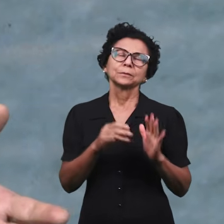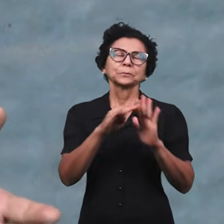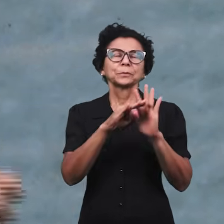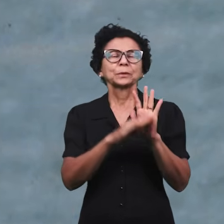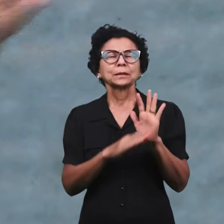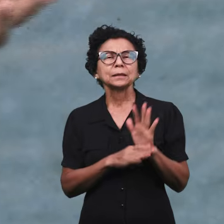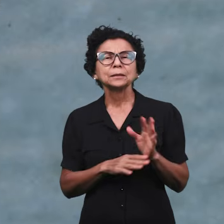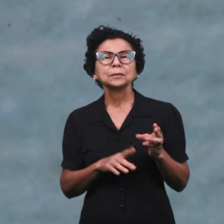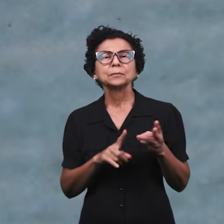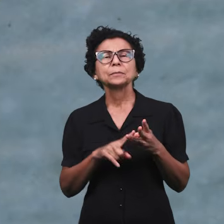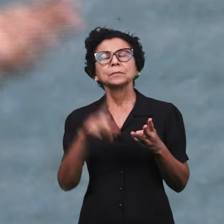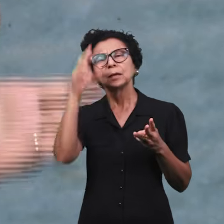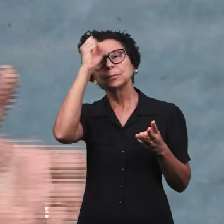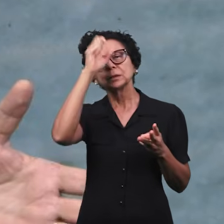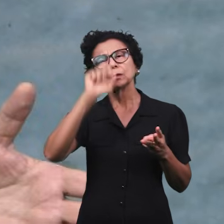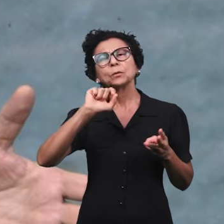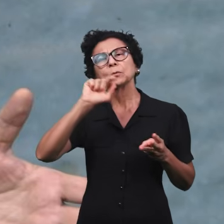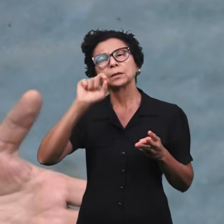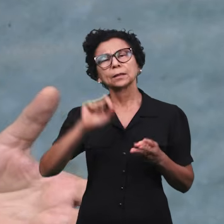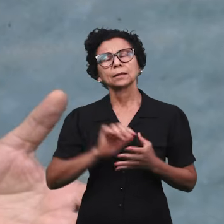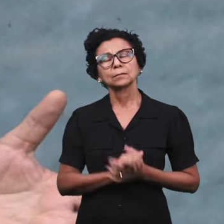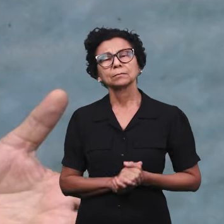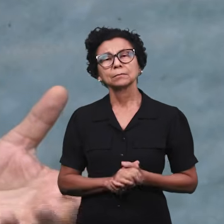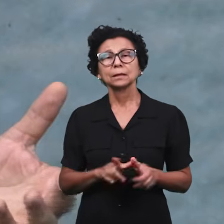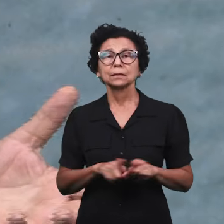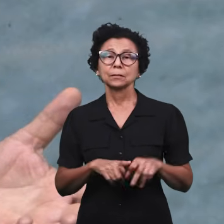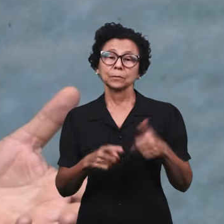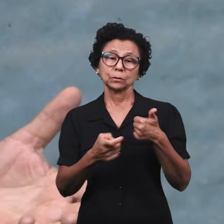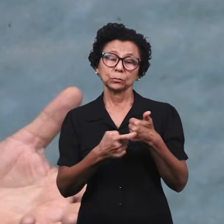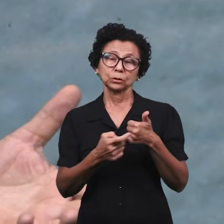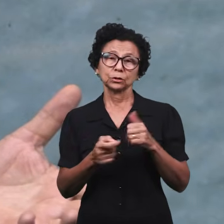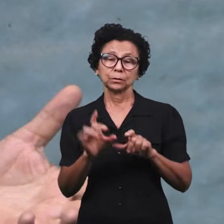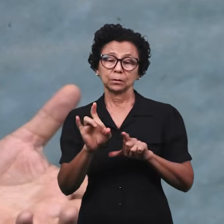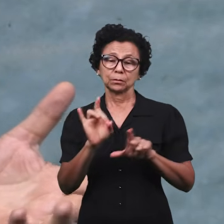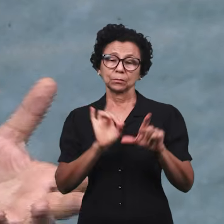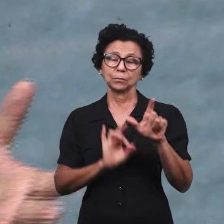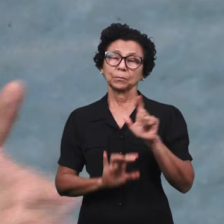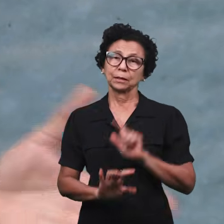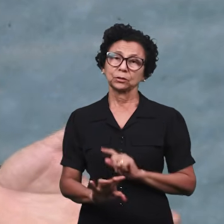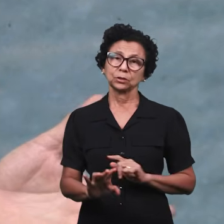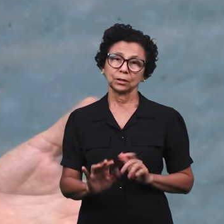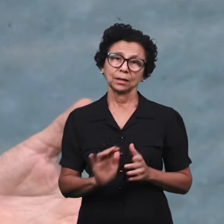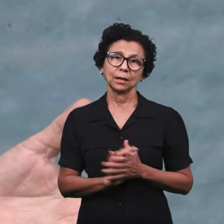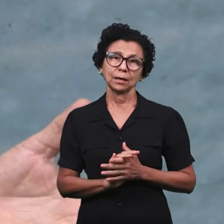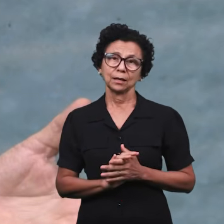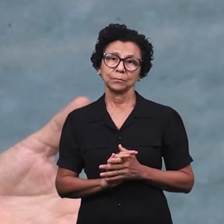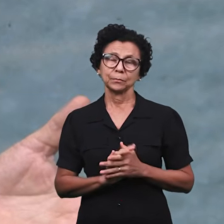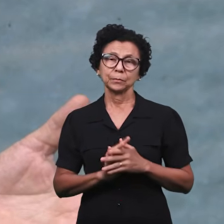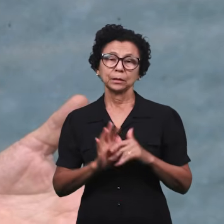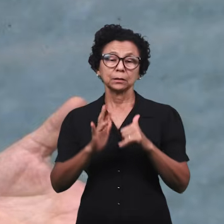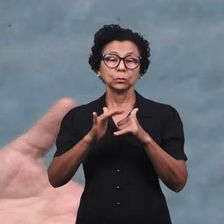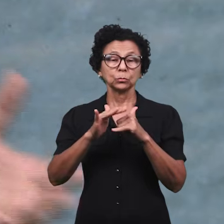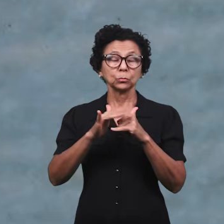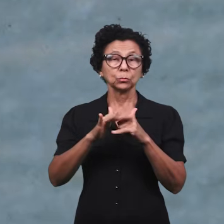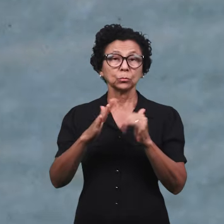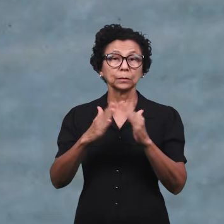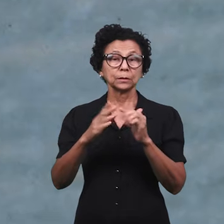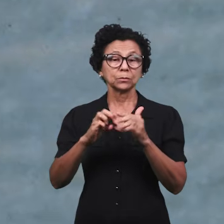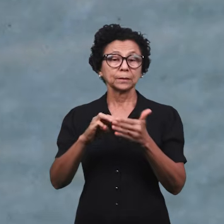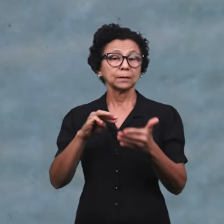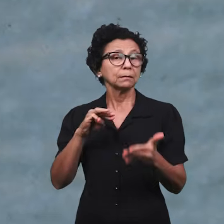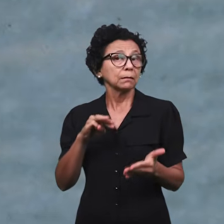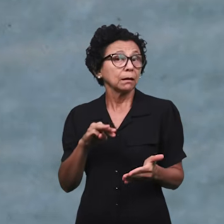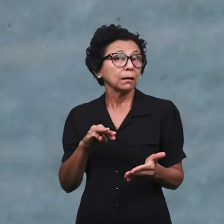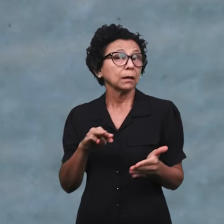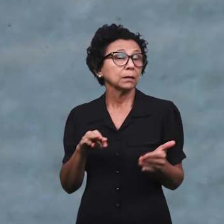boa. E aproveita também para curtir e compartilhar. Claro, se você estiver nos assistindo pelo canal da Igreja Cristã Maranata no YouTube. Pode ser que você